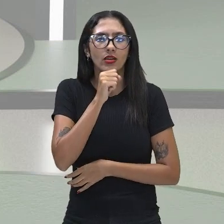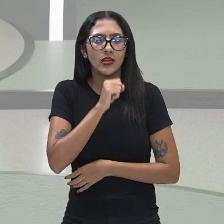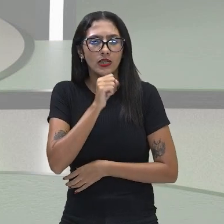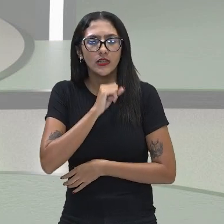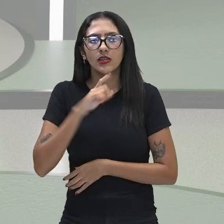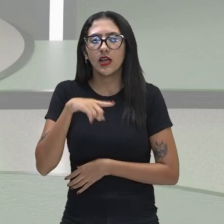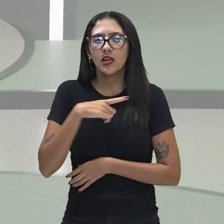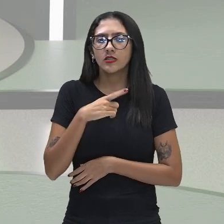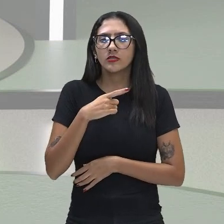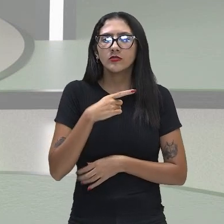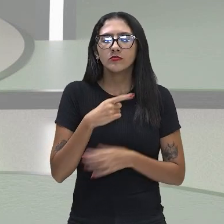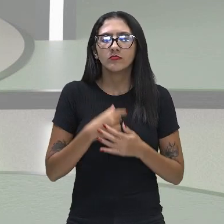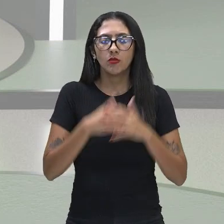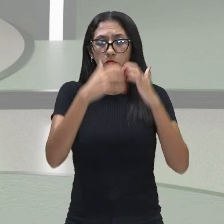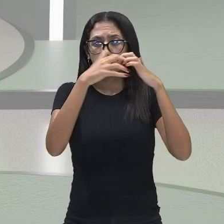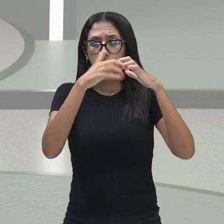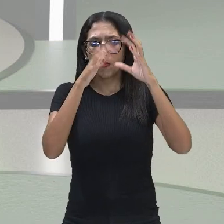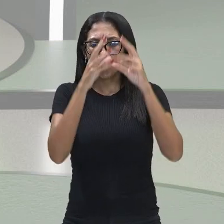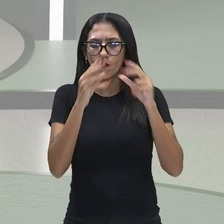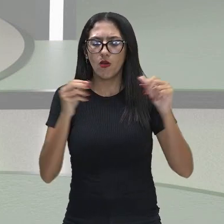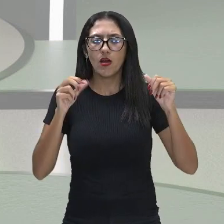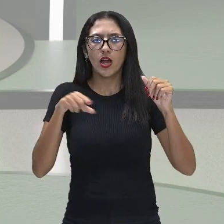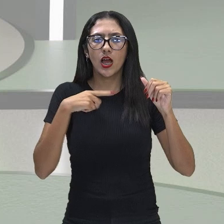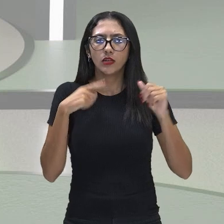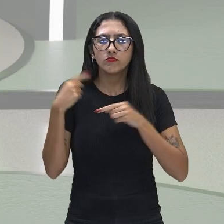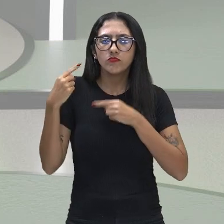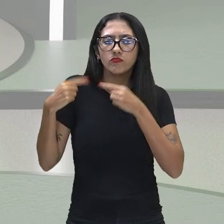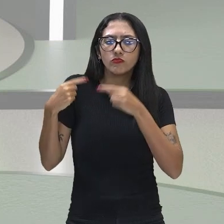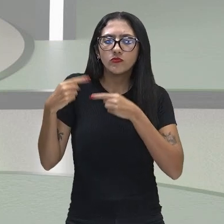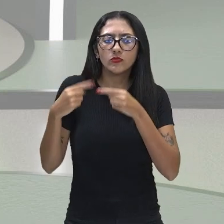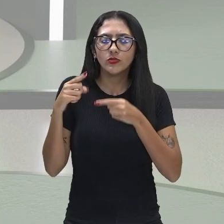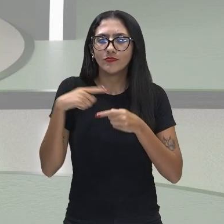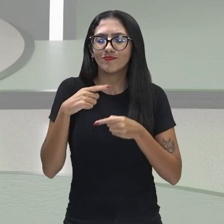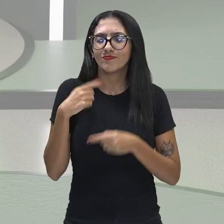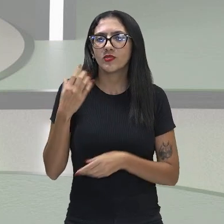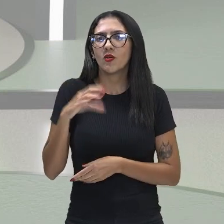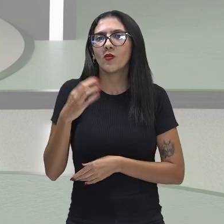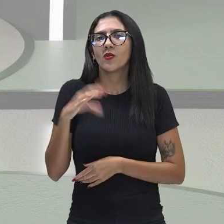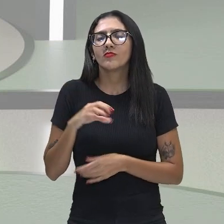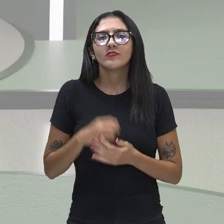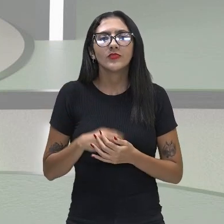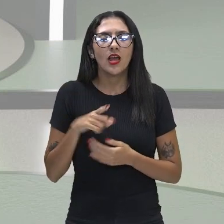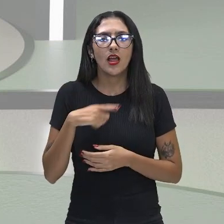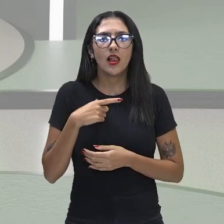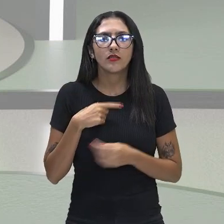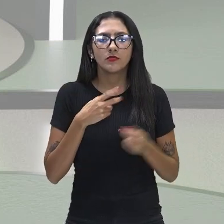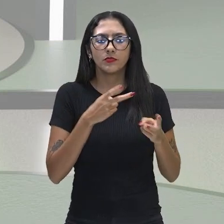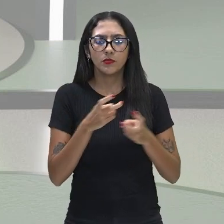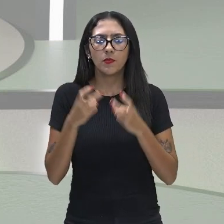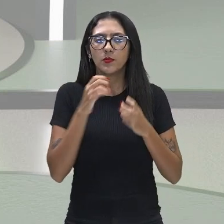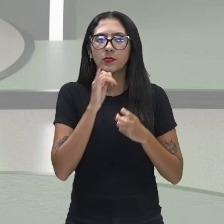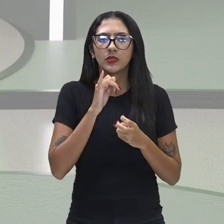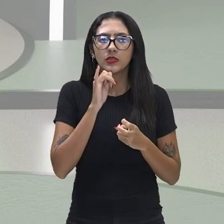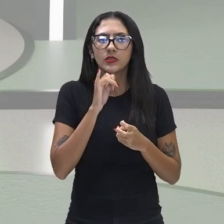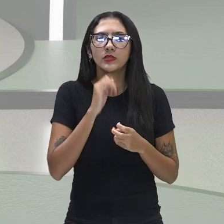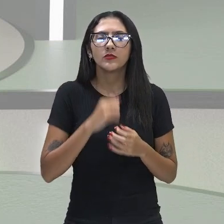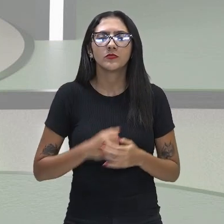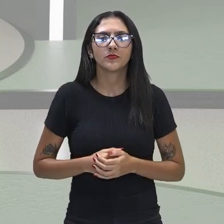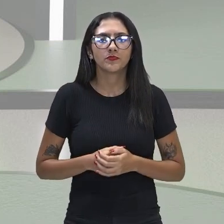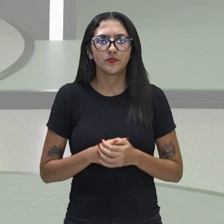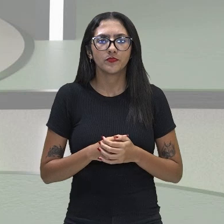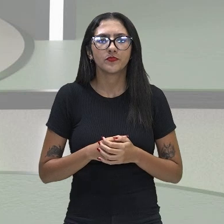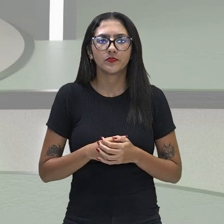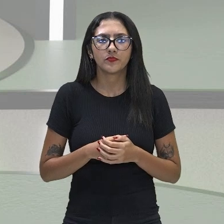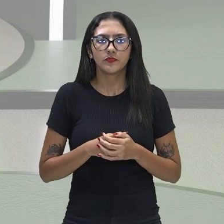transtorno neurodegenerativo progressivo e fatal, que se manifesta pela deteriorização